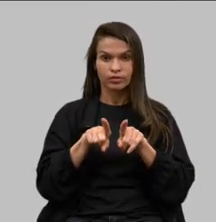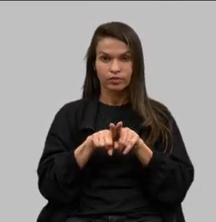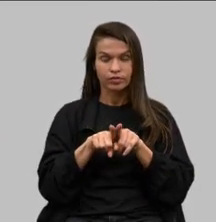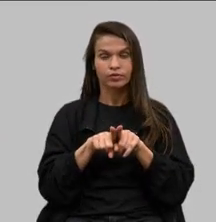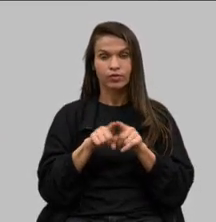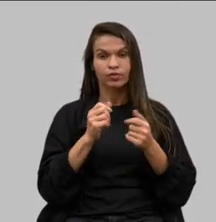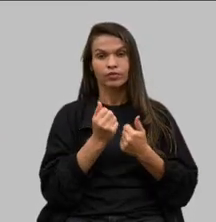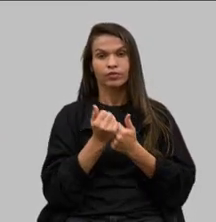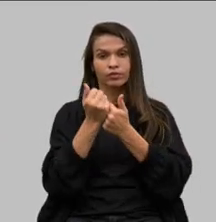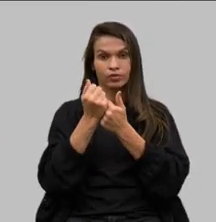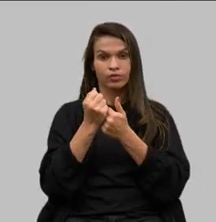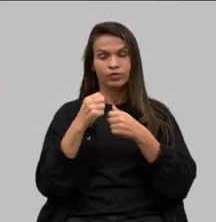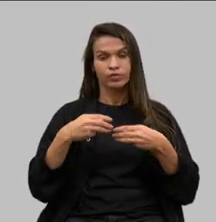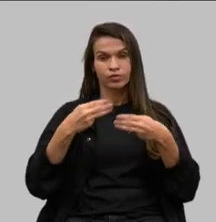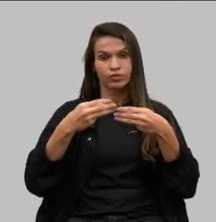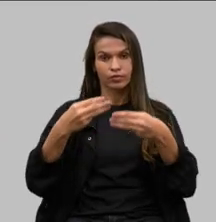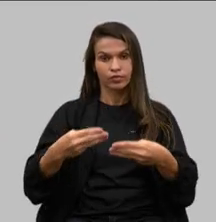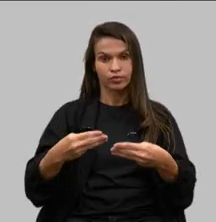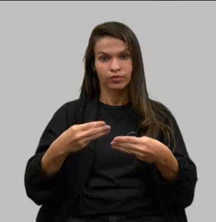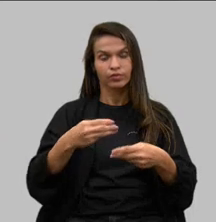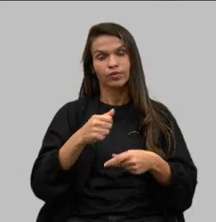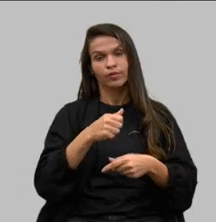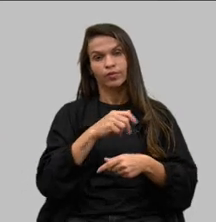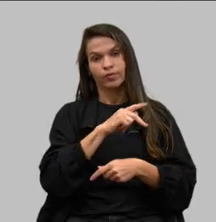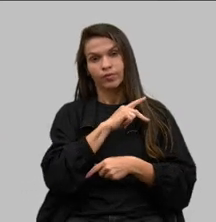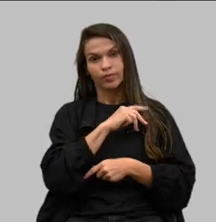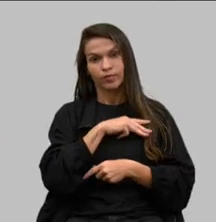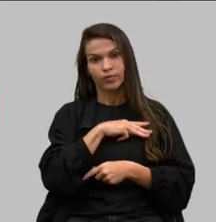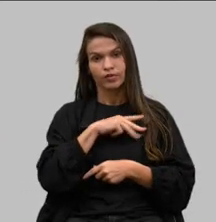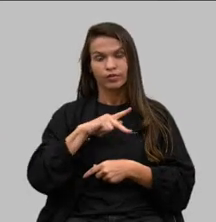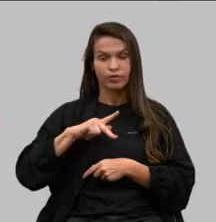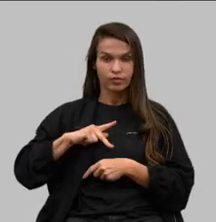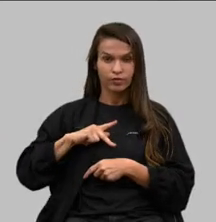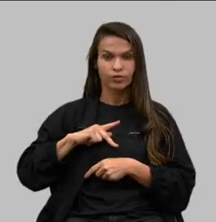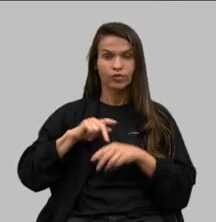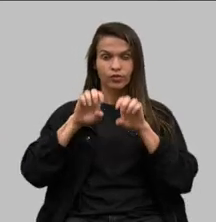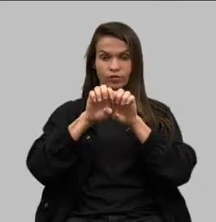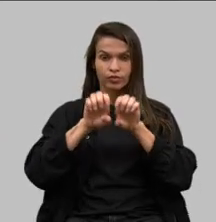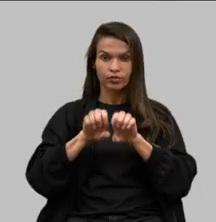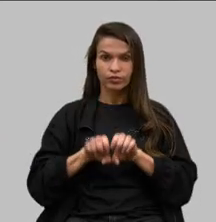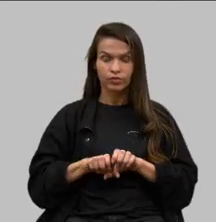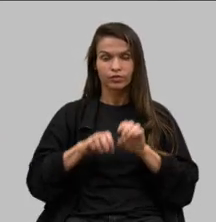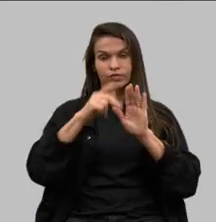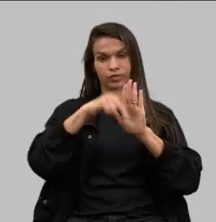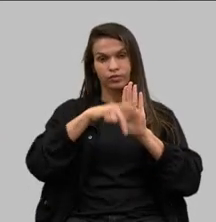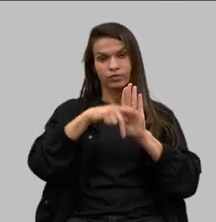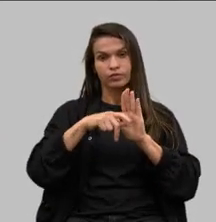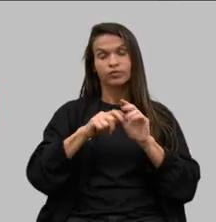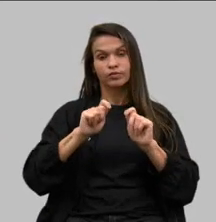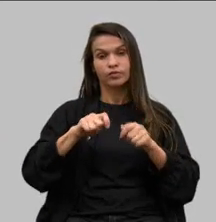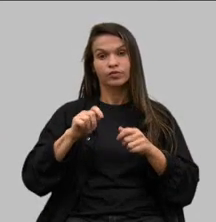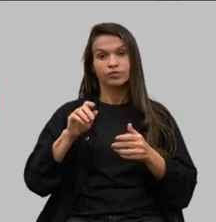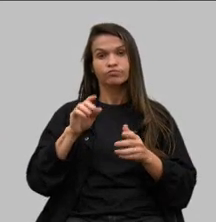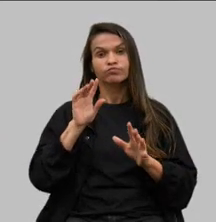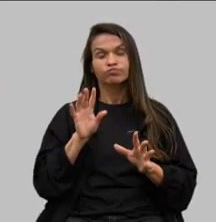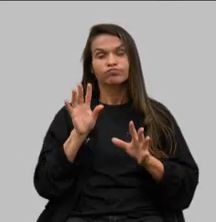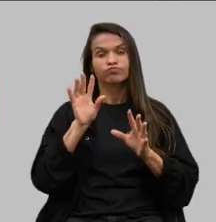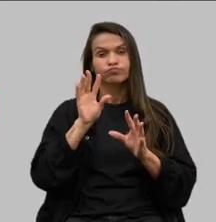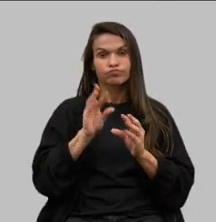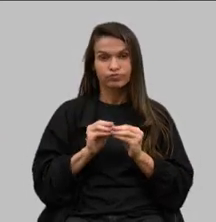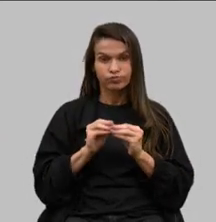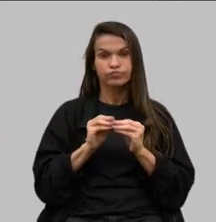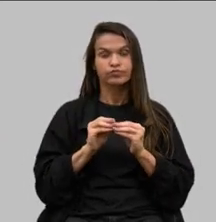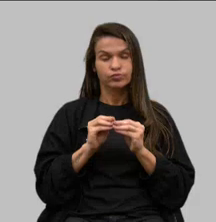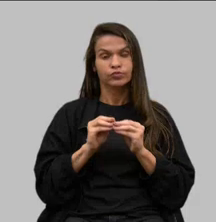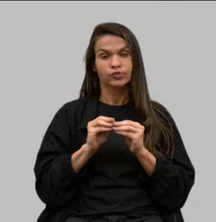apoio do Ministério Público na estruturação eh desse projeto para que a gente pudesse eh de fato concluir o passivo do